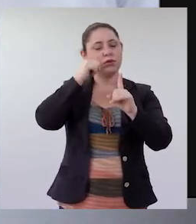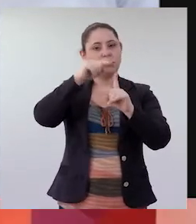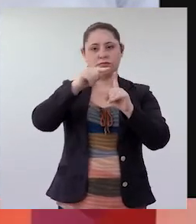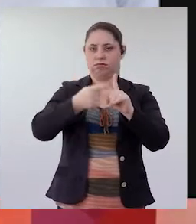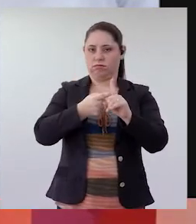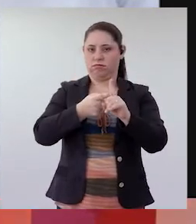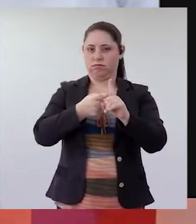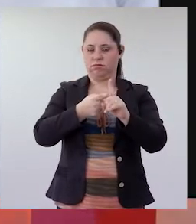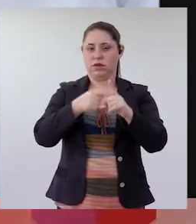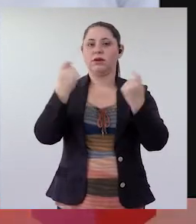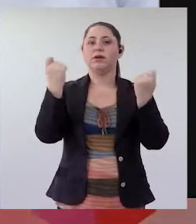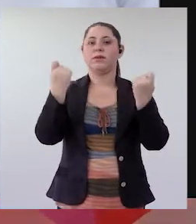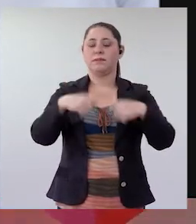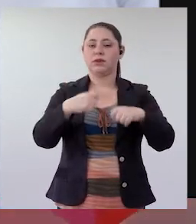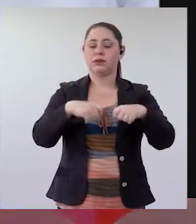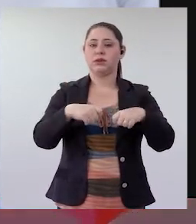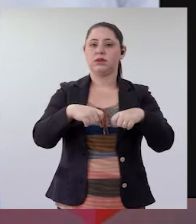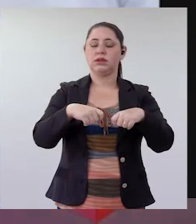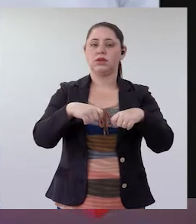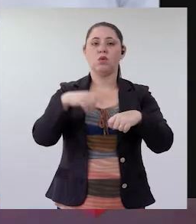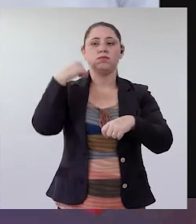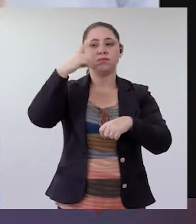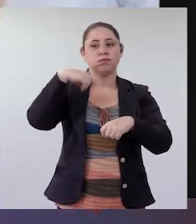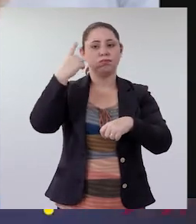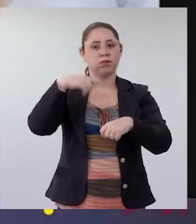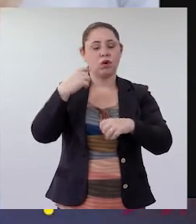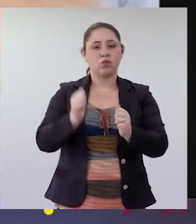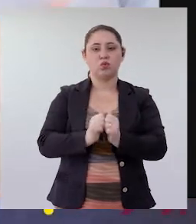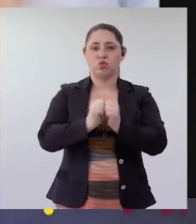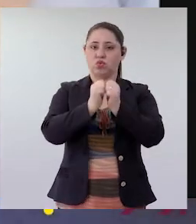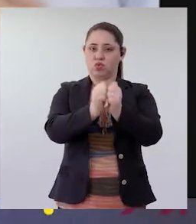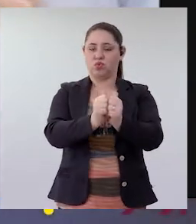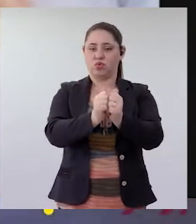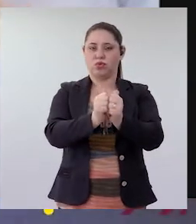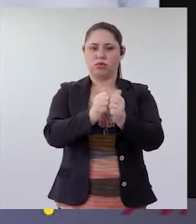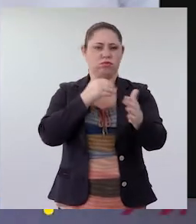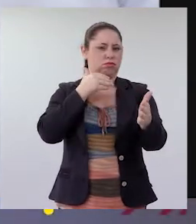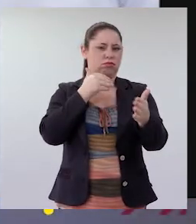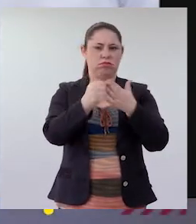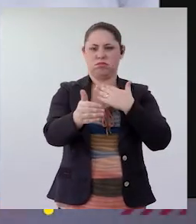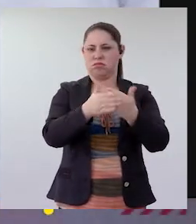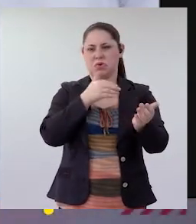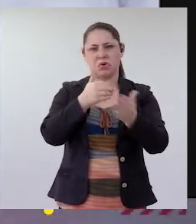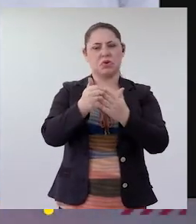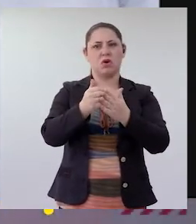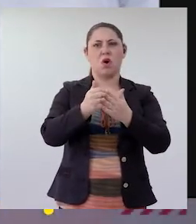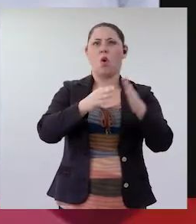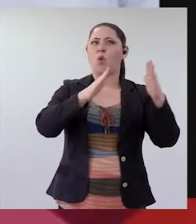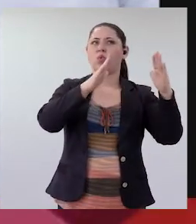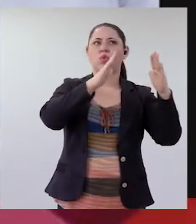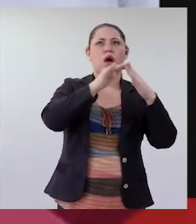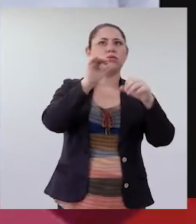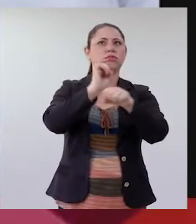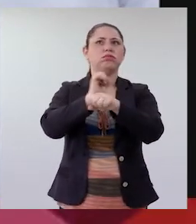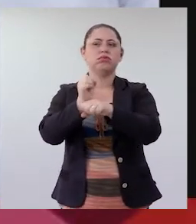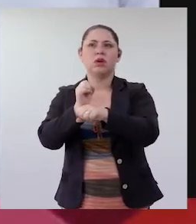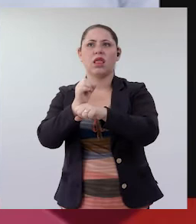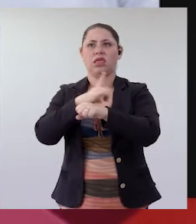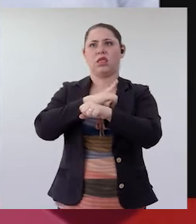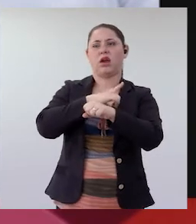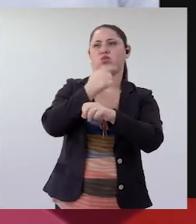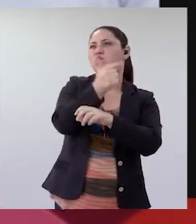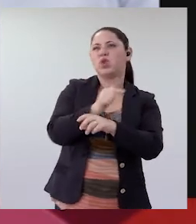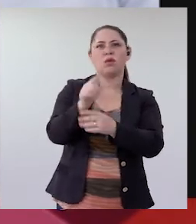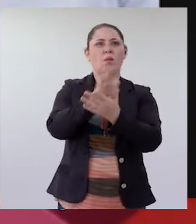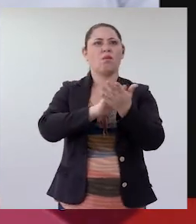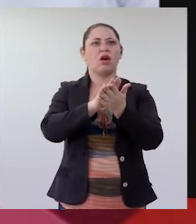grávida, e precisam da assistência do advogado. Independentemente do volume do patrimônio, se tem ou não tem